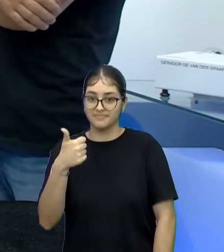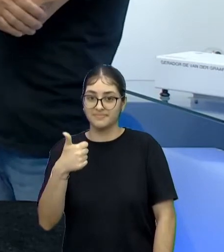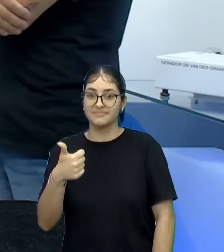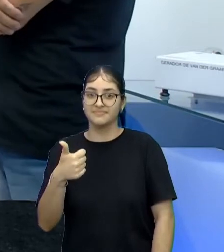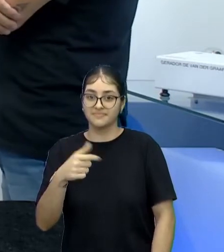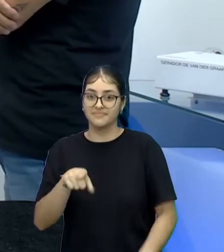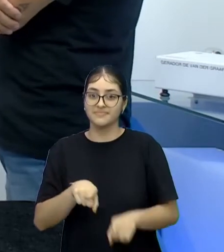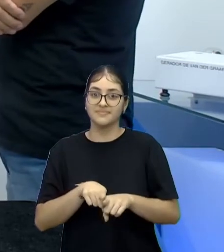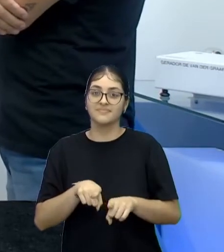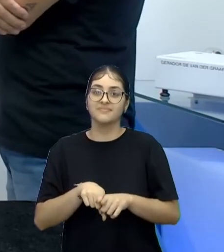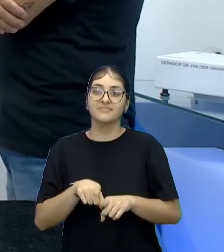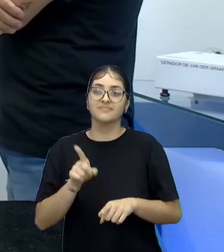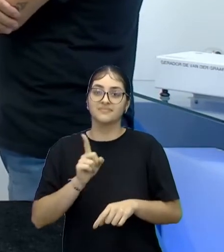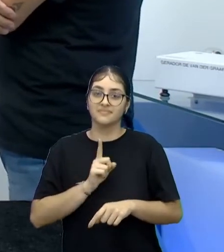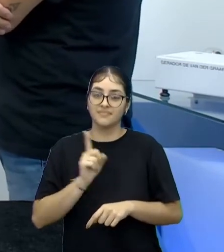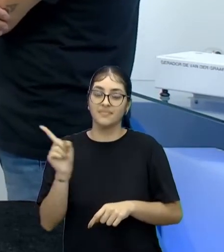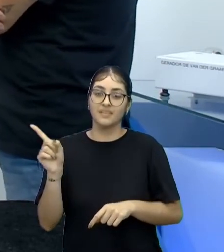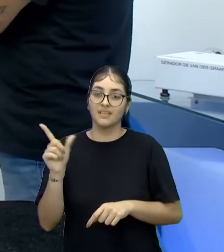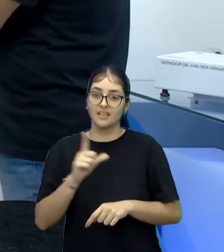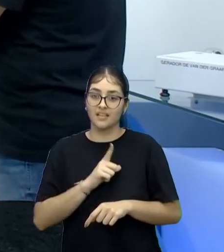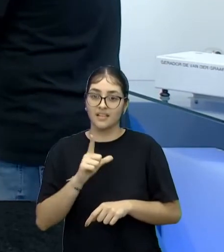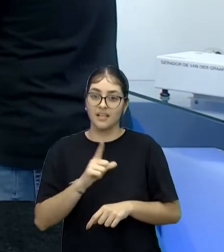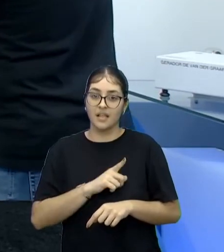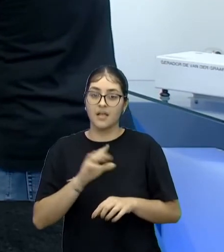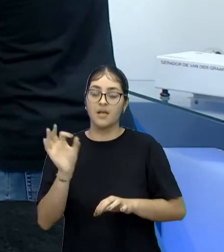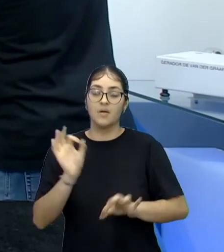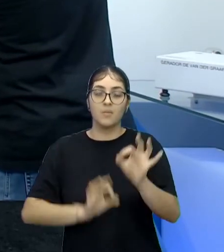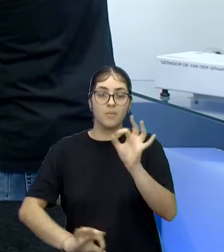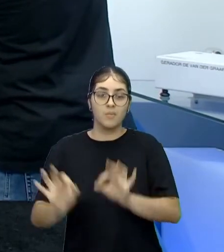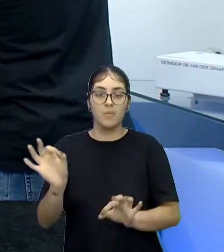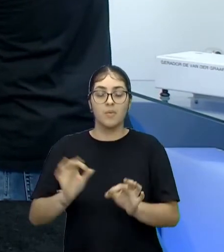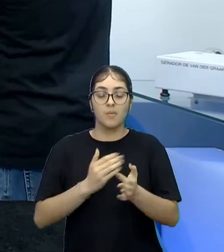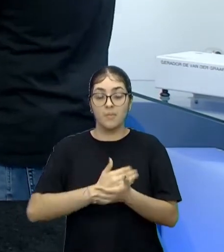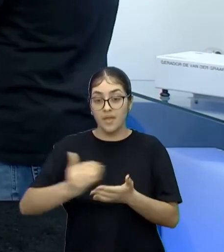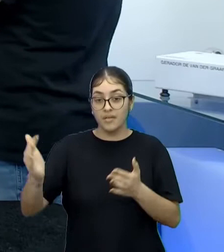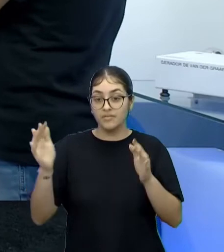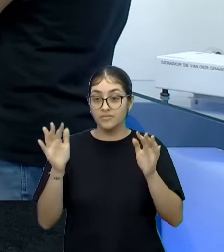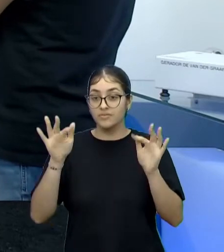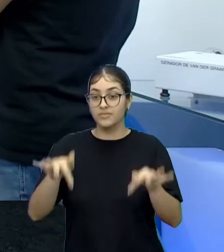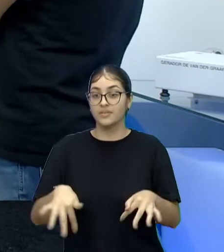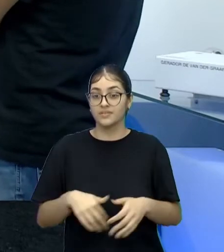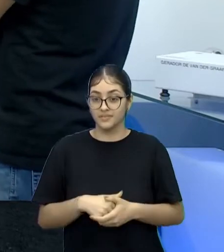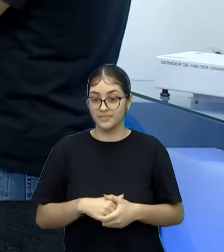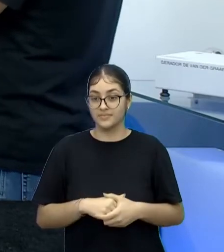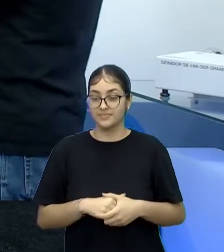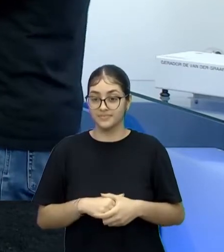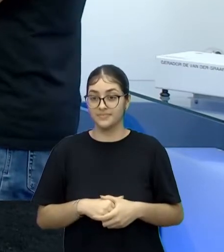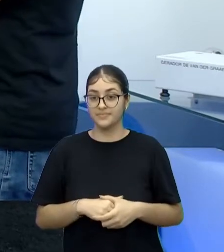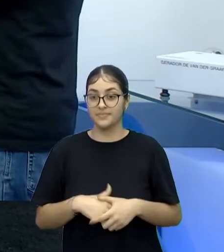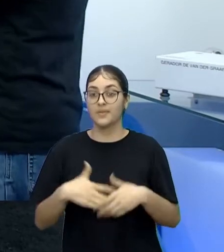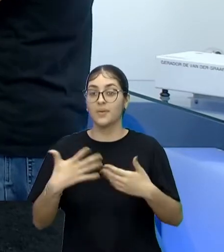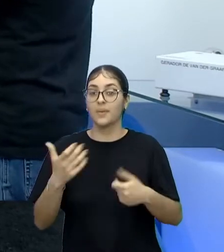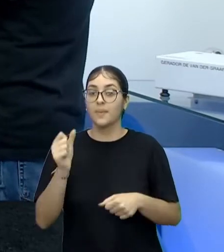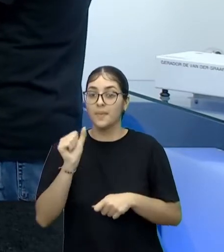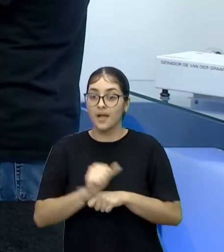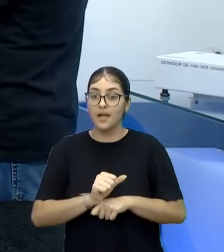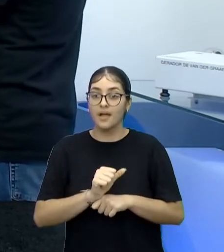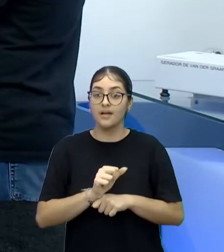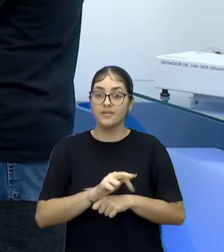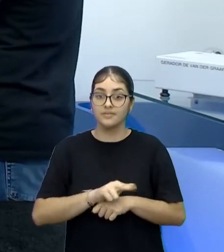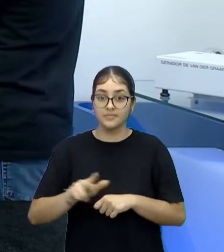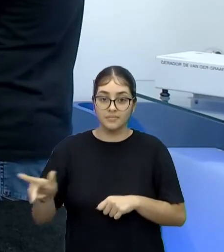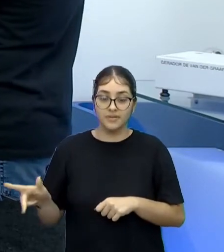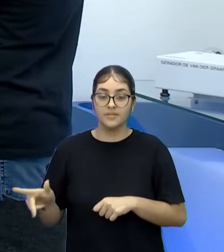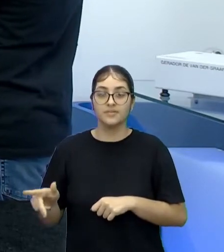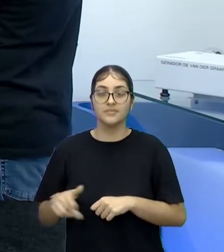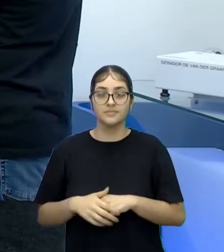tipo um sinalzinho vermelho. Então estes são os comandos de início e fim. Legal. Tá certo? Octógono, ou né? de parar, né? Isso. Então,